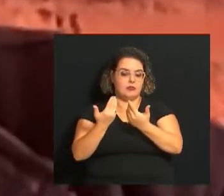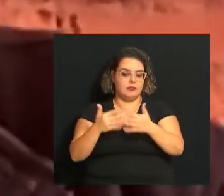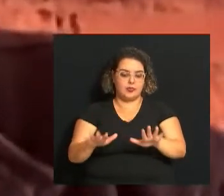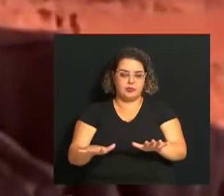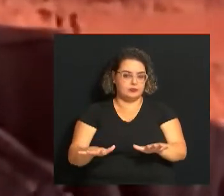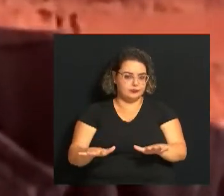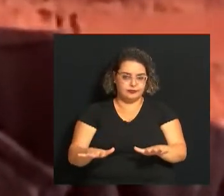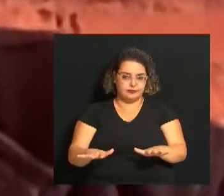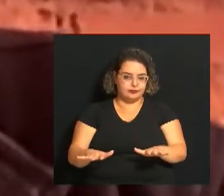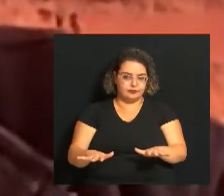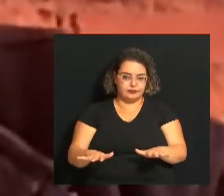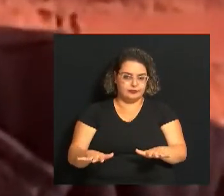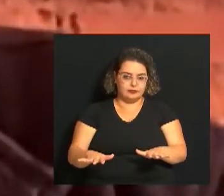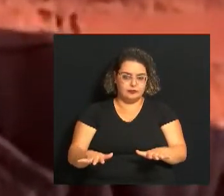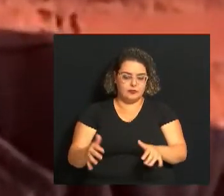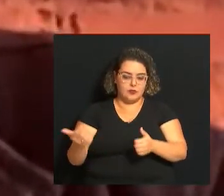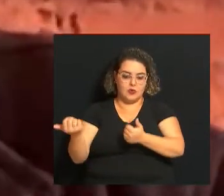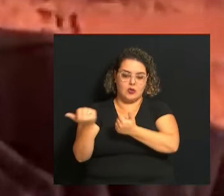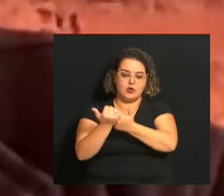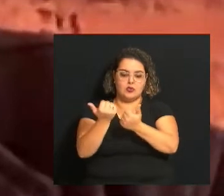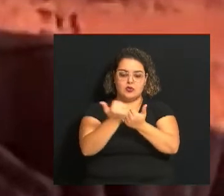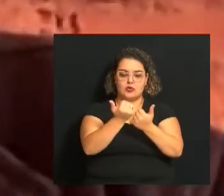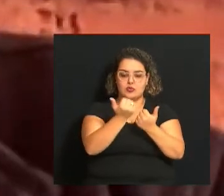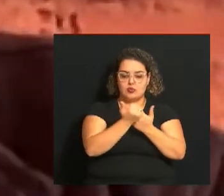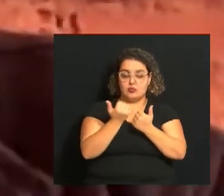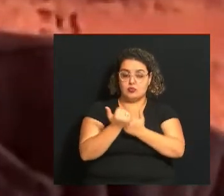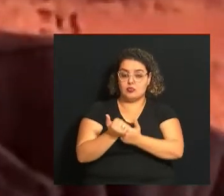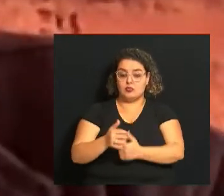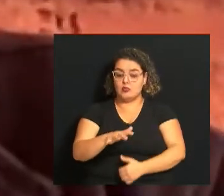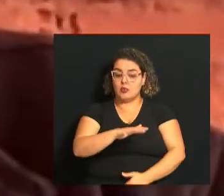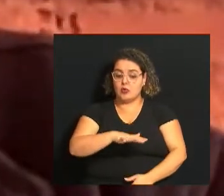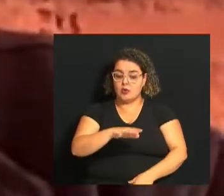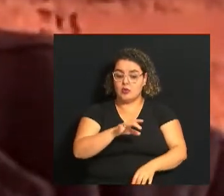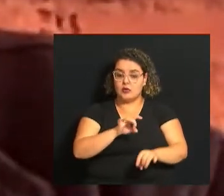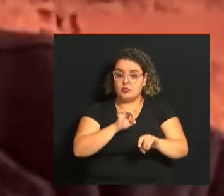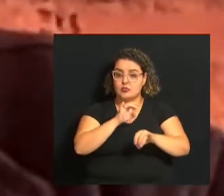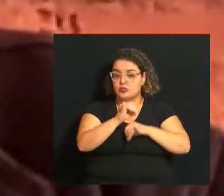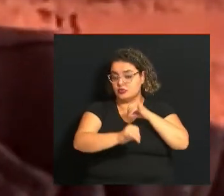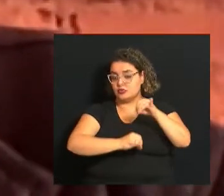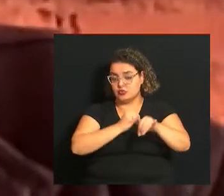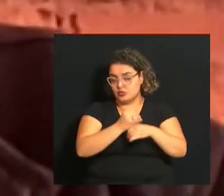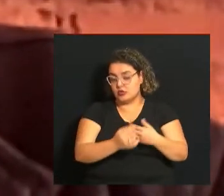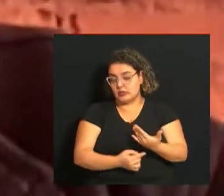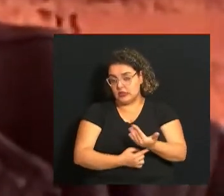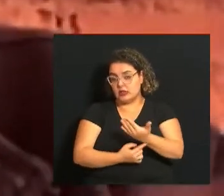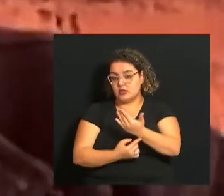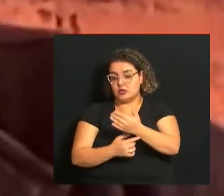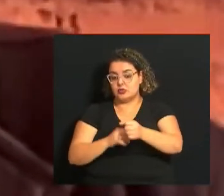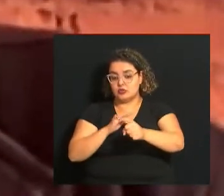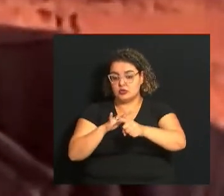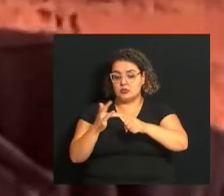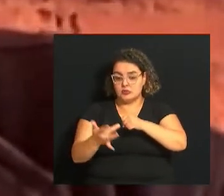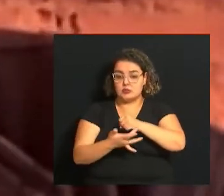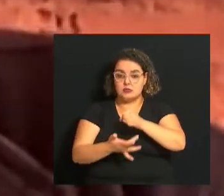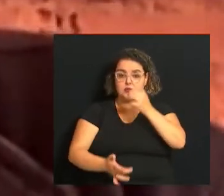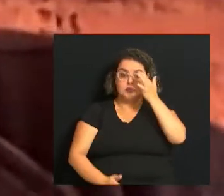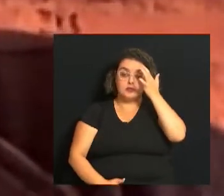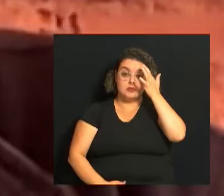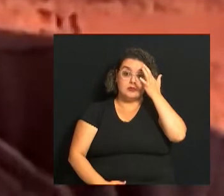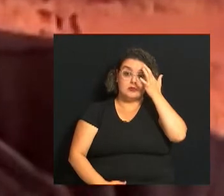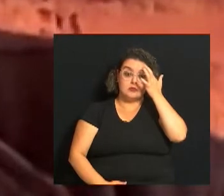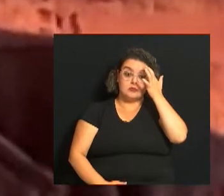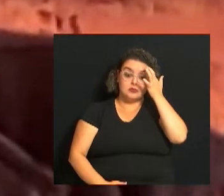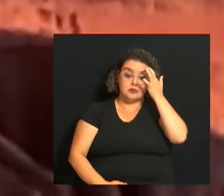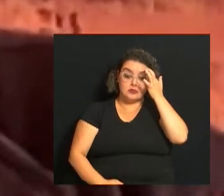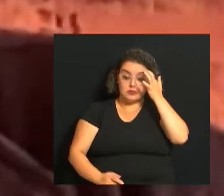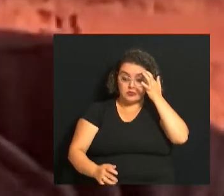foram substituídas por um mercado informal, né? Com o uso muito das redes sociais. Só que as pessoas têm uma vida real,